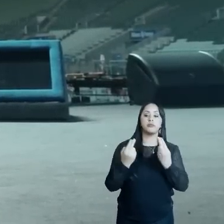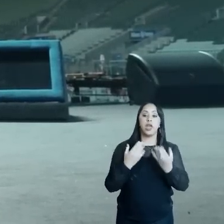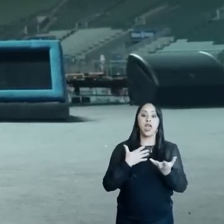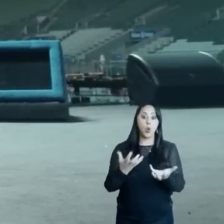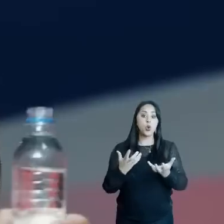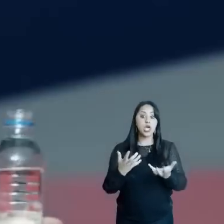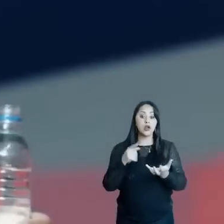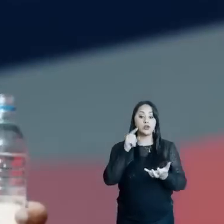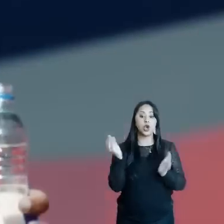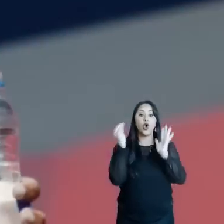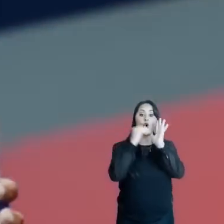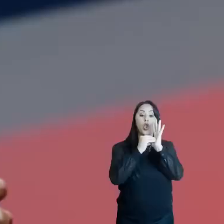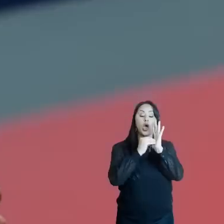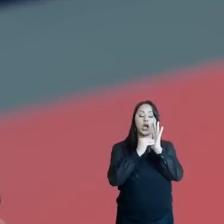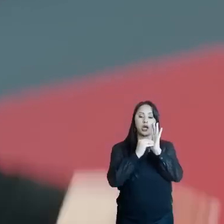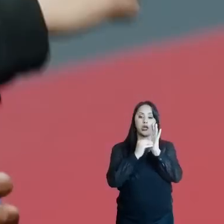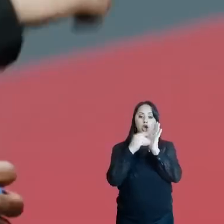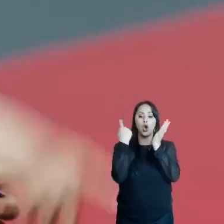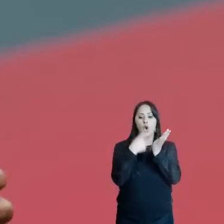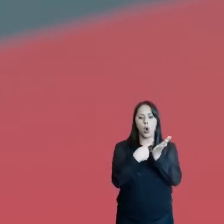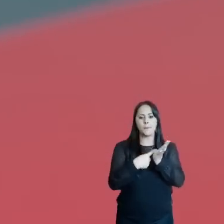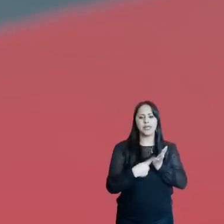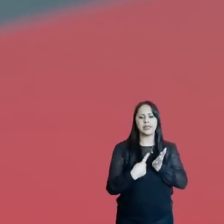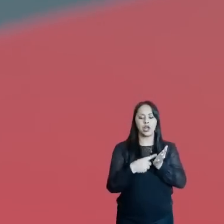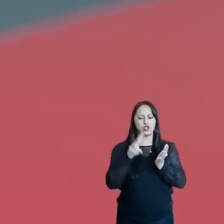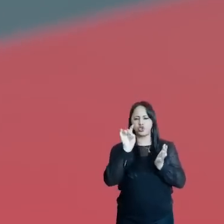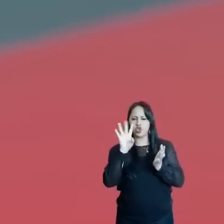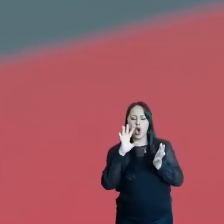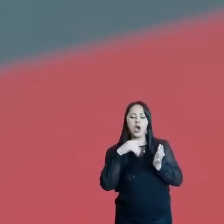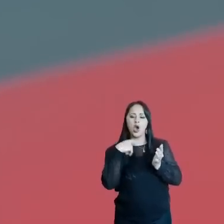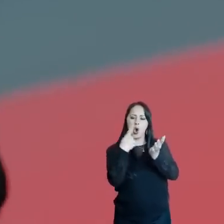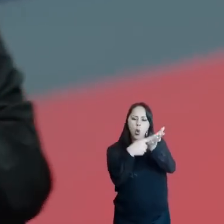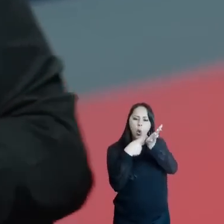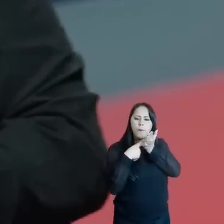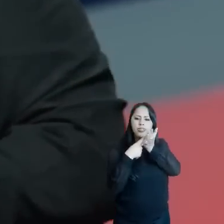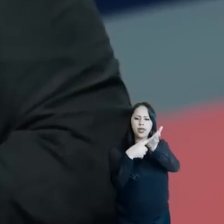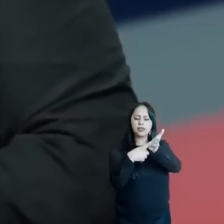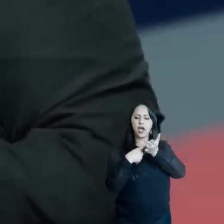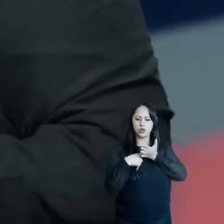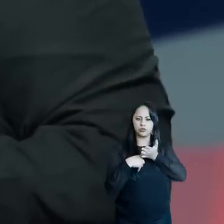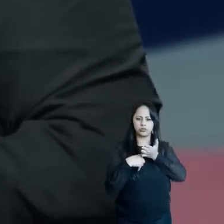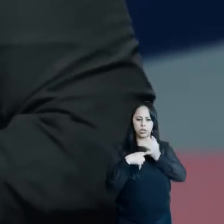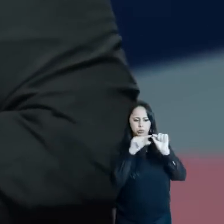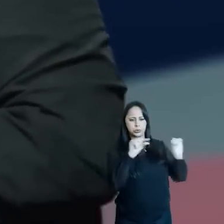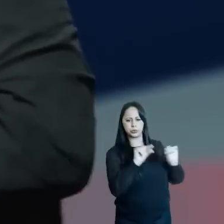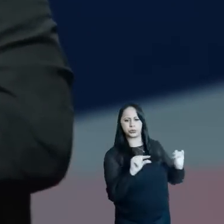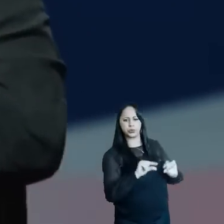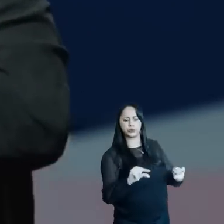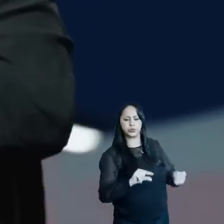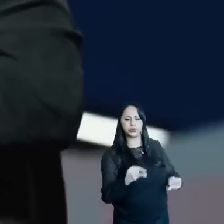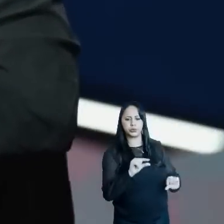você coloque aí nos comentários do YouTube, hoje afim, abre só os comentários, abre aquela tela que é os comentários aqui pra mim,